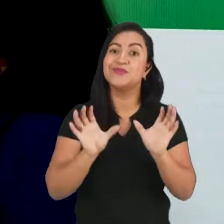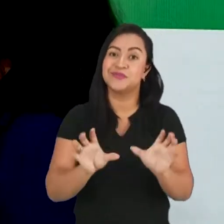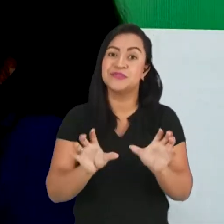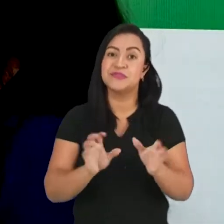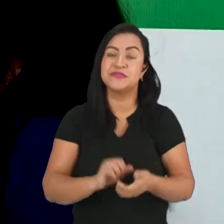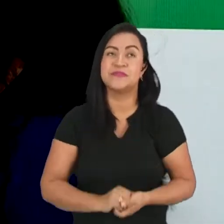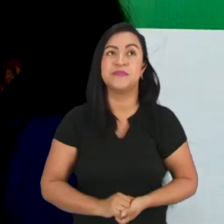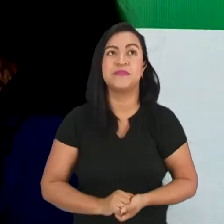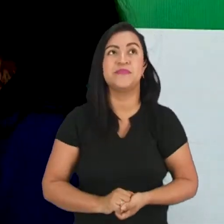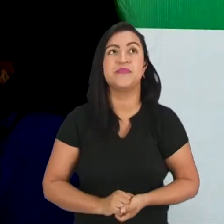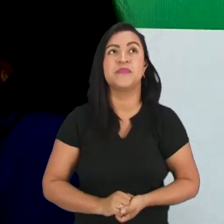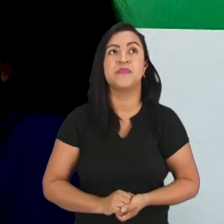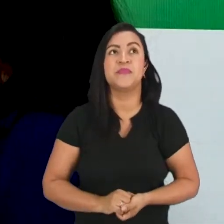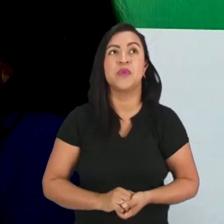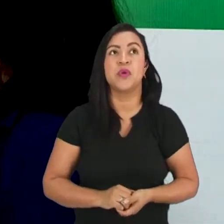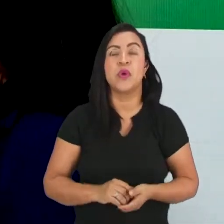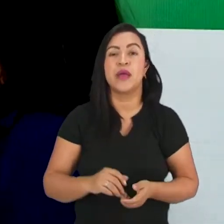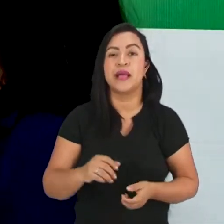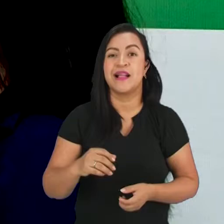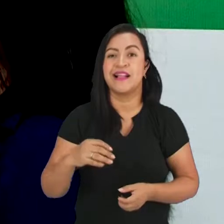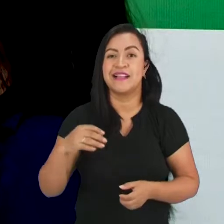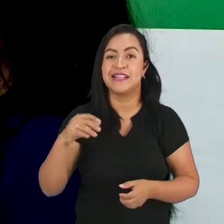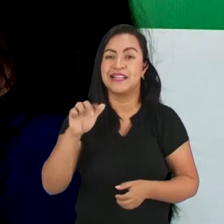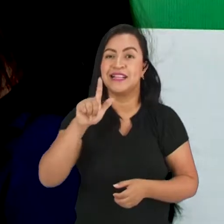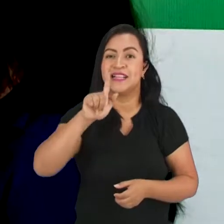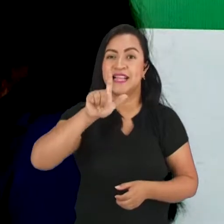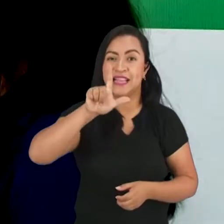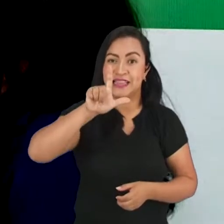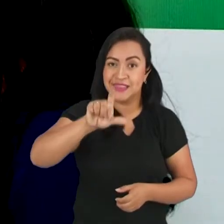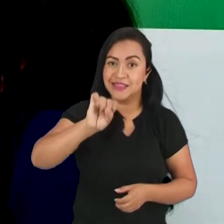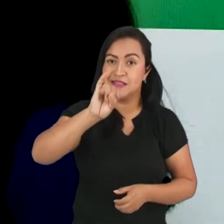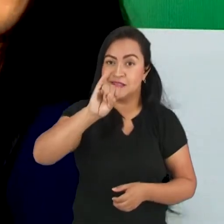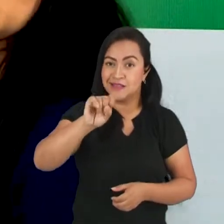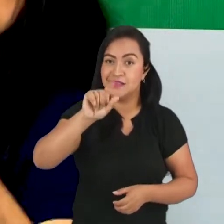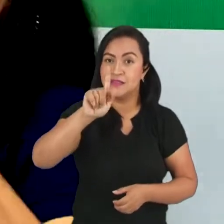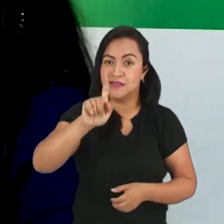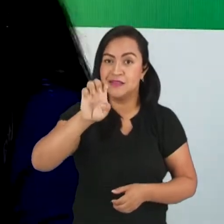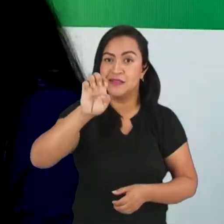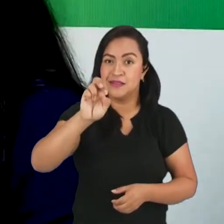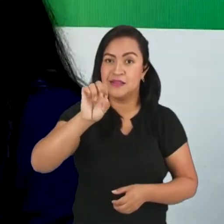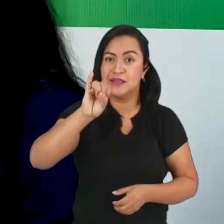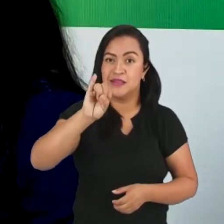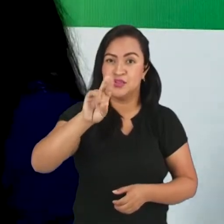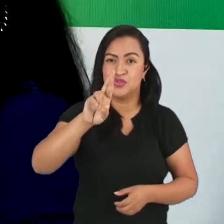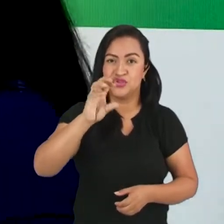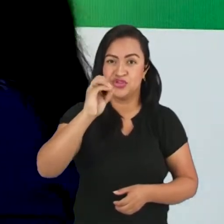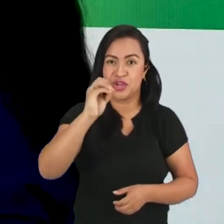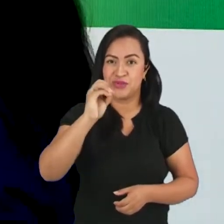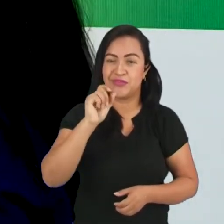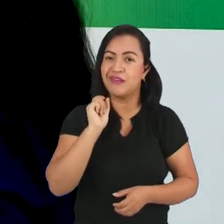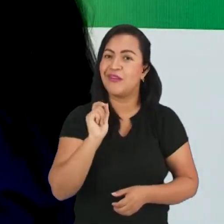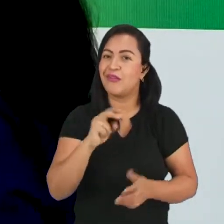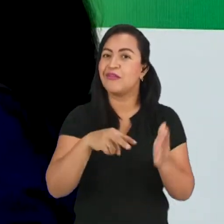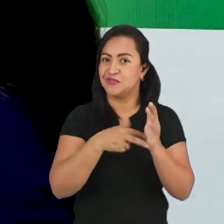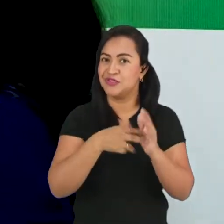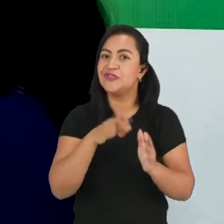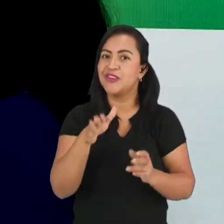Aqui, com uma pena de casa ligeira, ó, ligeiro, que se move rapidamente. Acho que essa palavra aí você já sabe o significado,